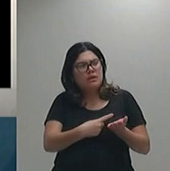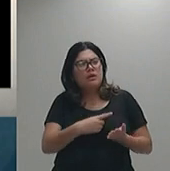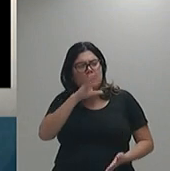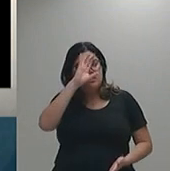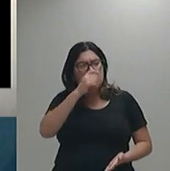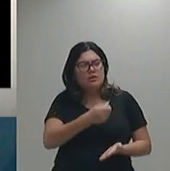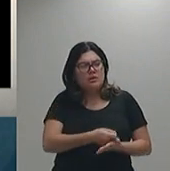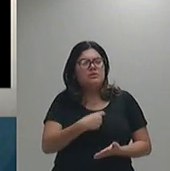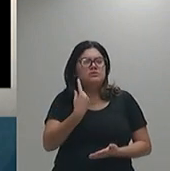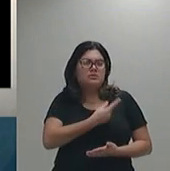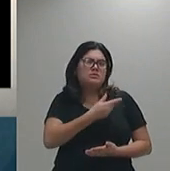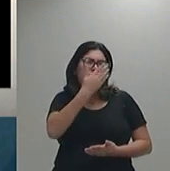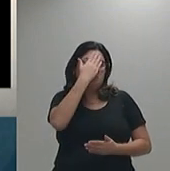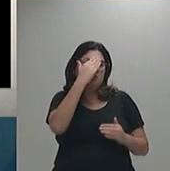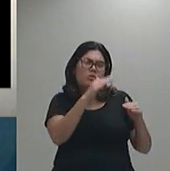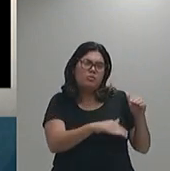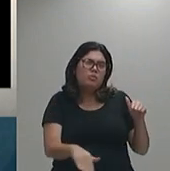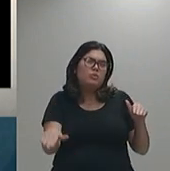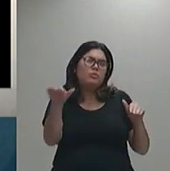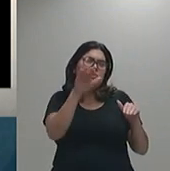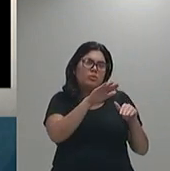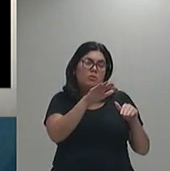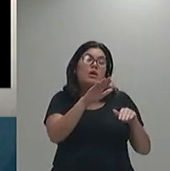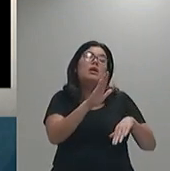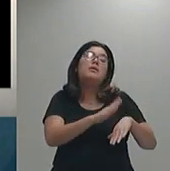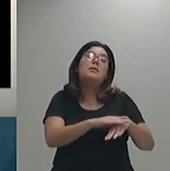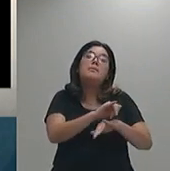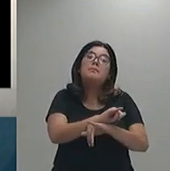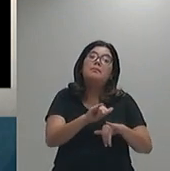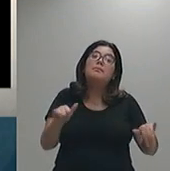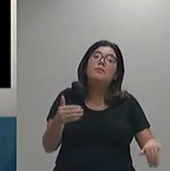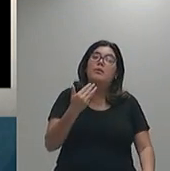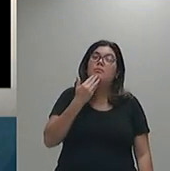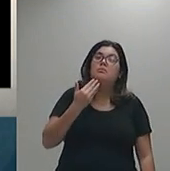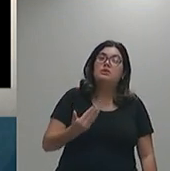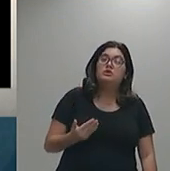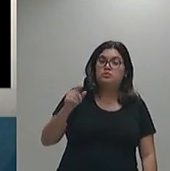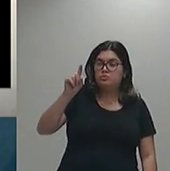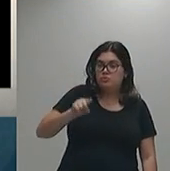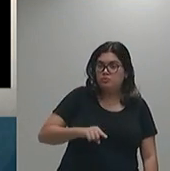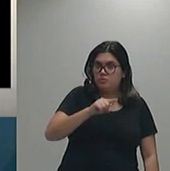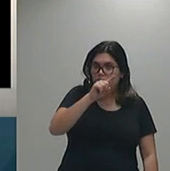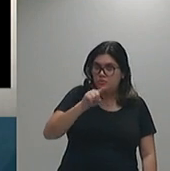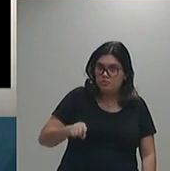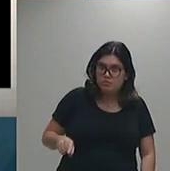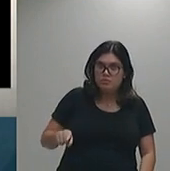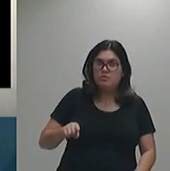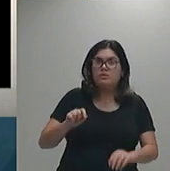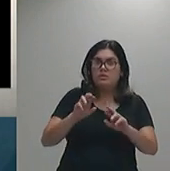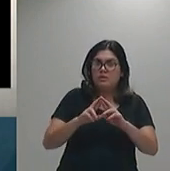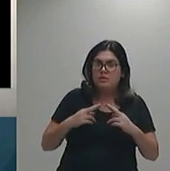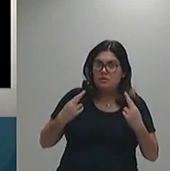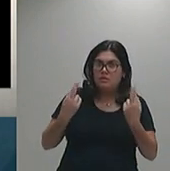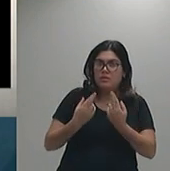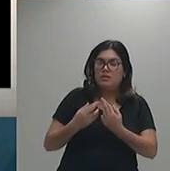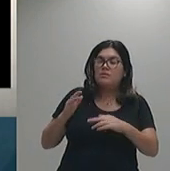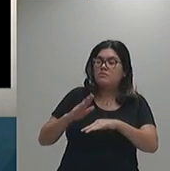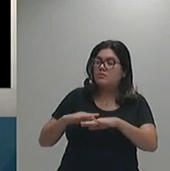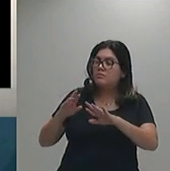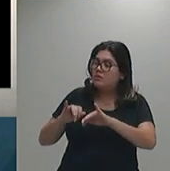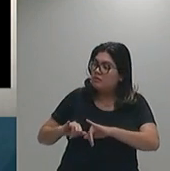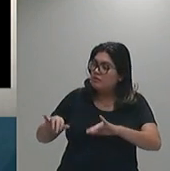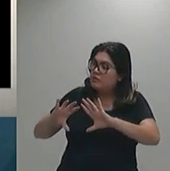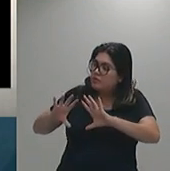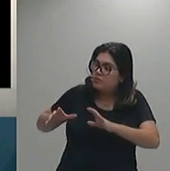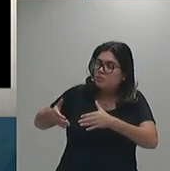soberana promoveu o pedido de extinção da Assembleia movida pelos minoritários e assim o